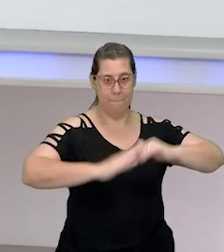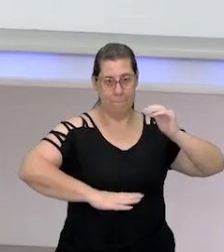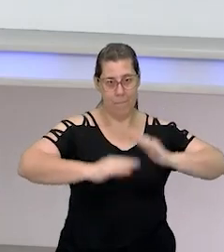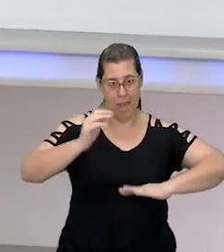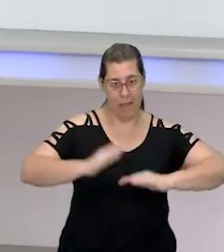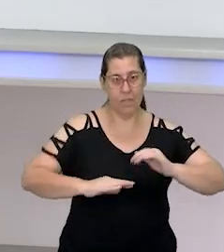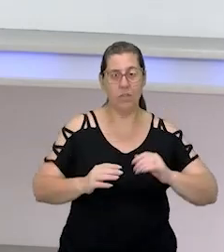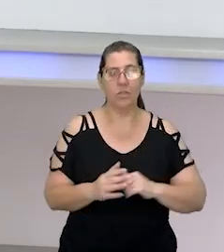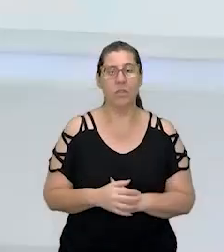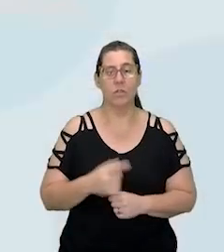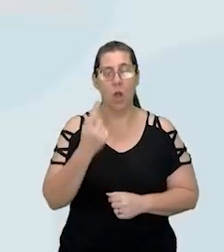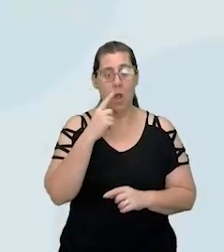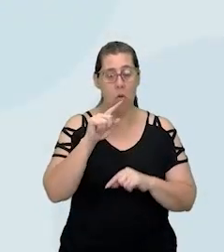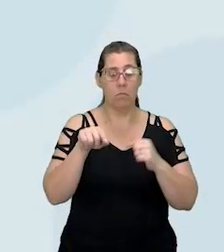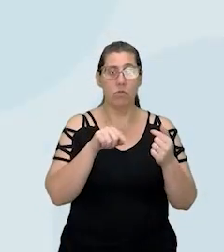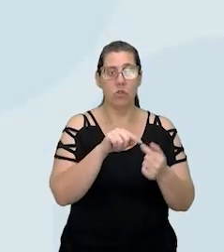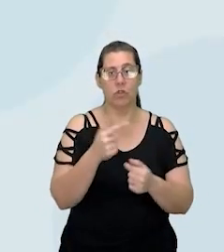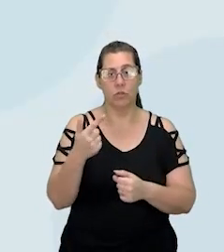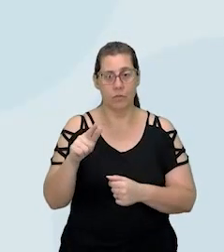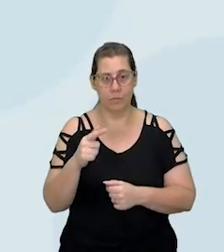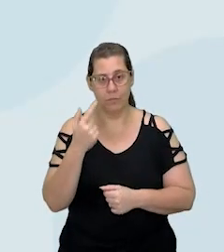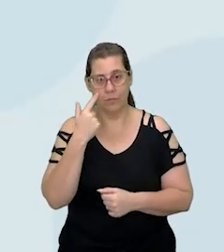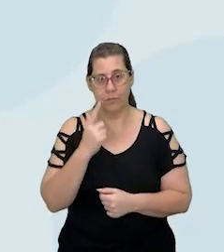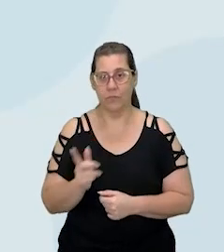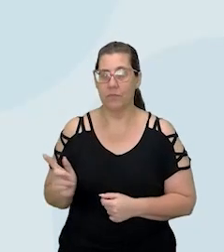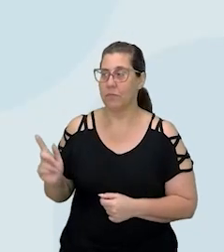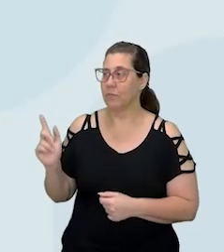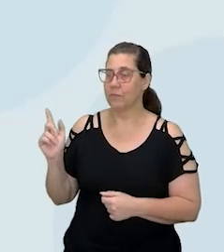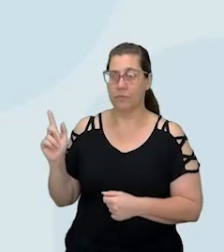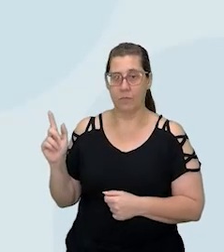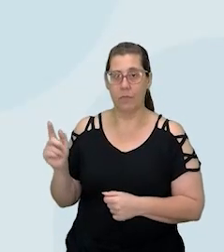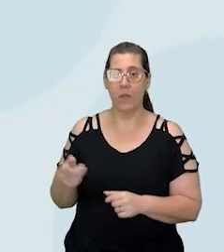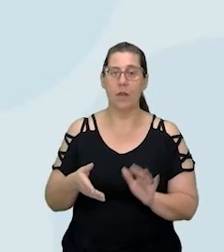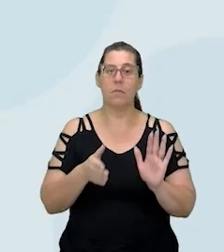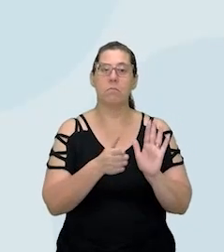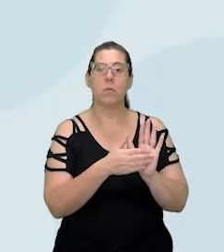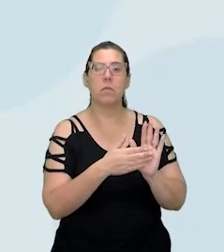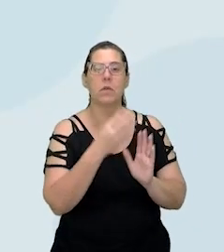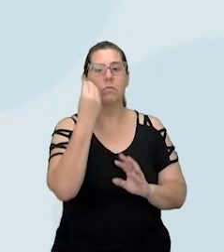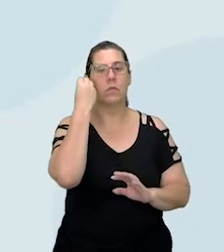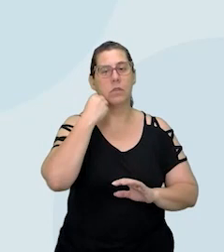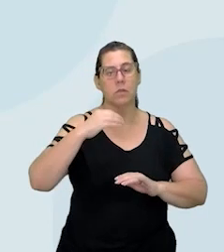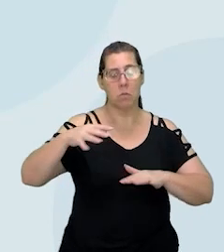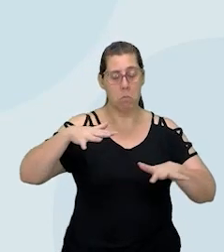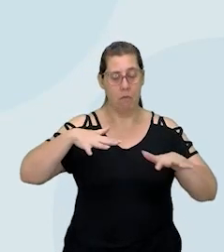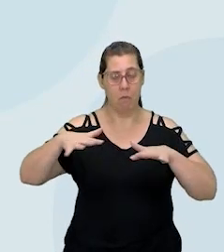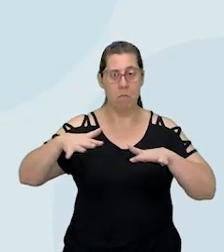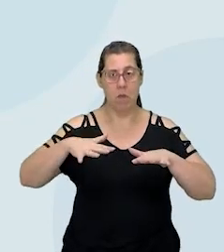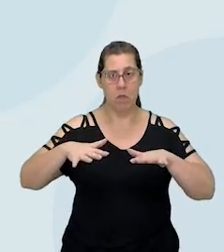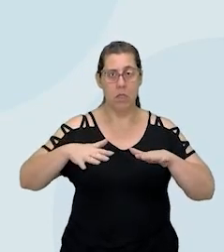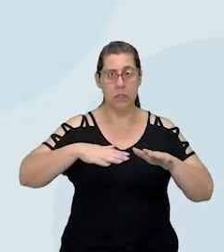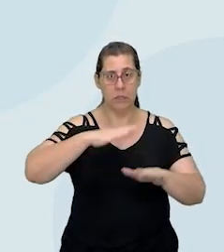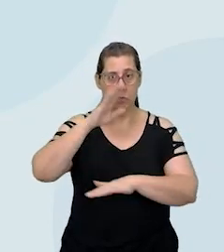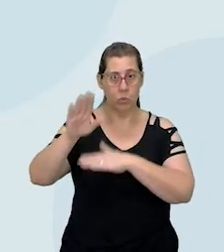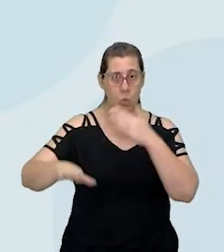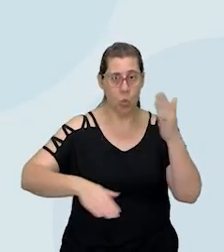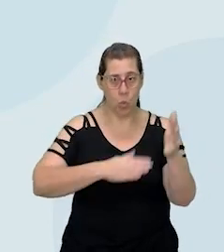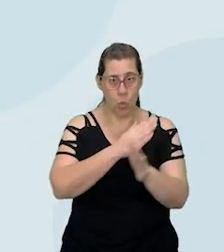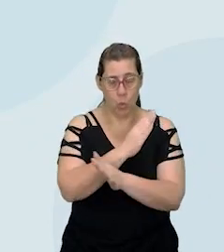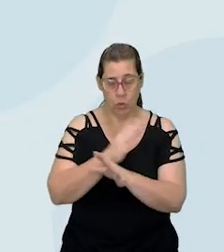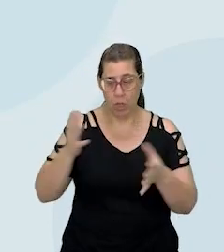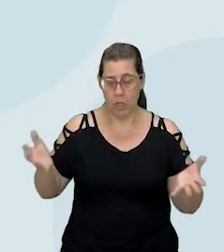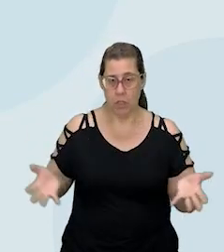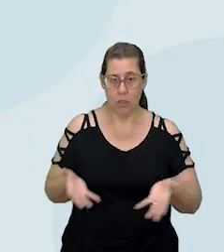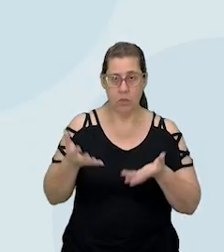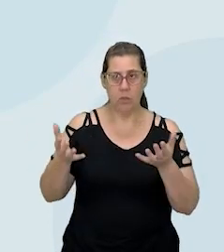de os objetivos e depois a habilidade. Acompanhem comigo. Propor a experimentação de movimentos de luta,